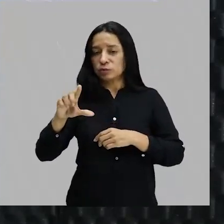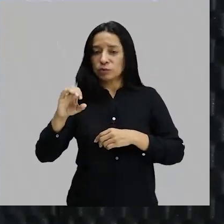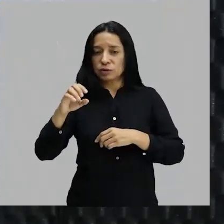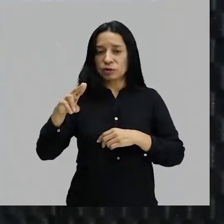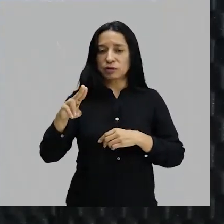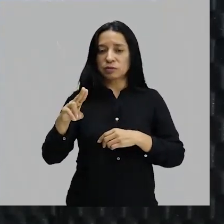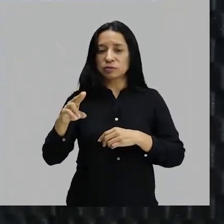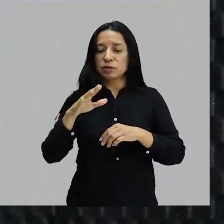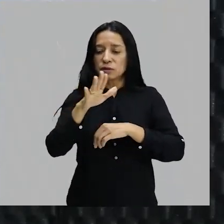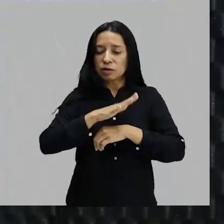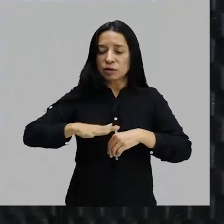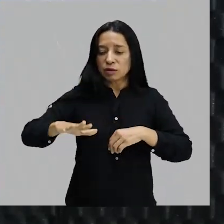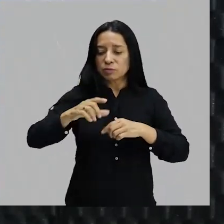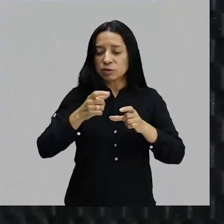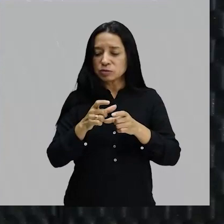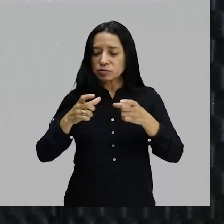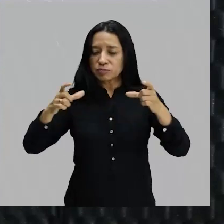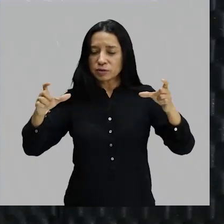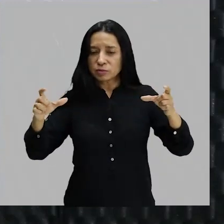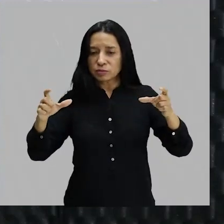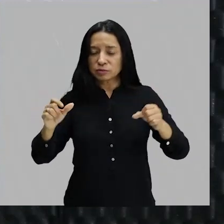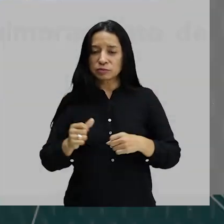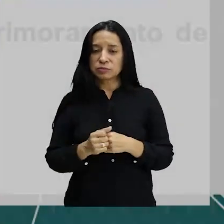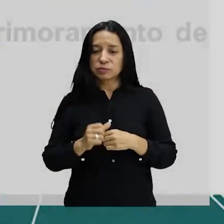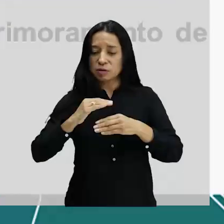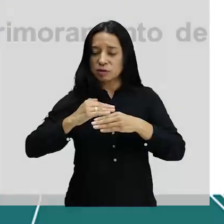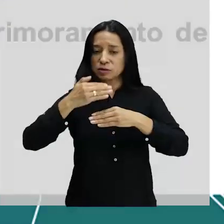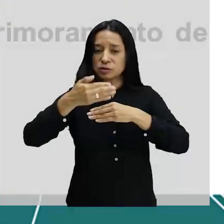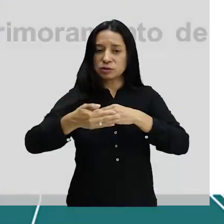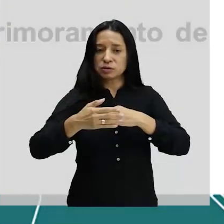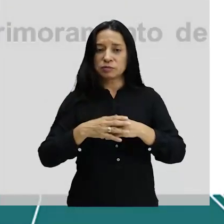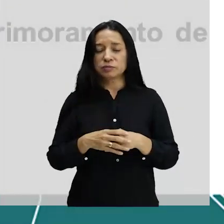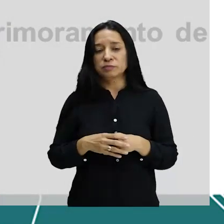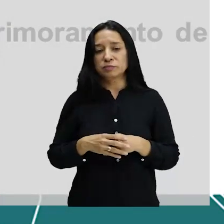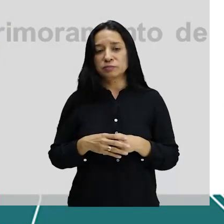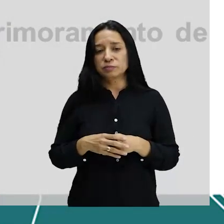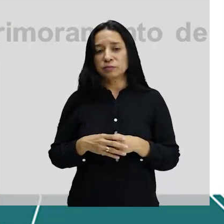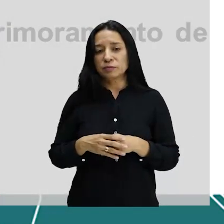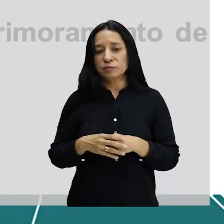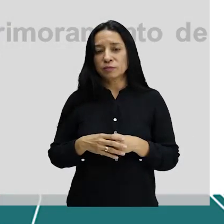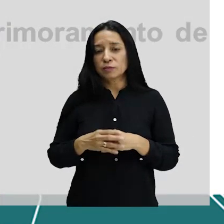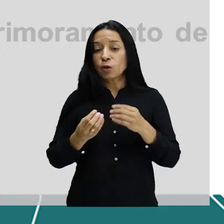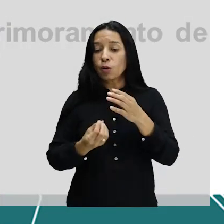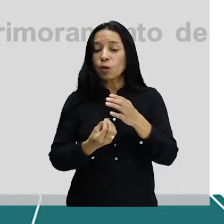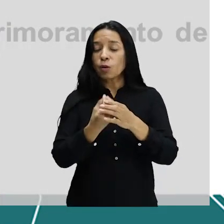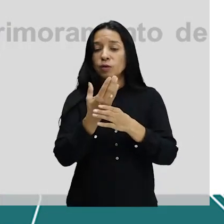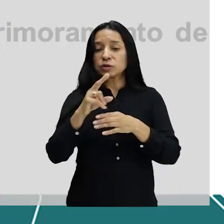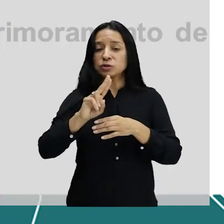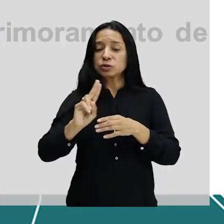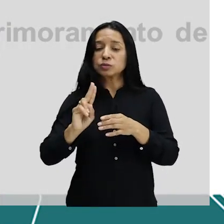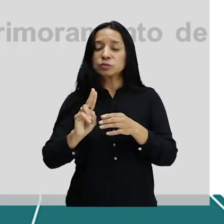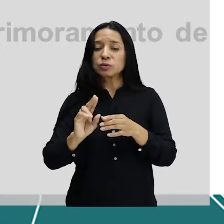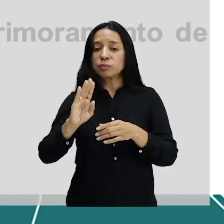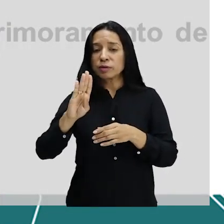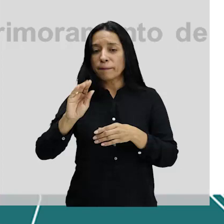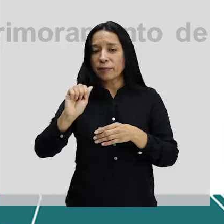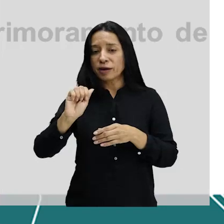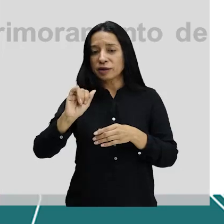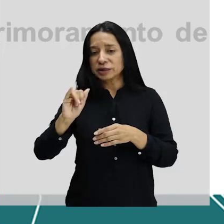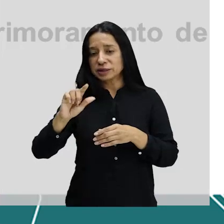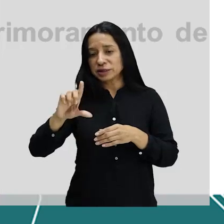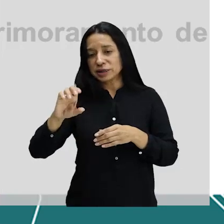e externos, né? Basílica, vem do nome Basileu Juiz, justamente aquilo que eu havia falado para vocês, era um